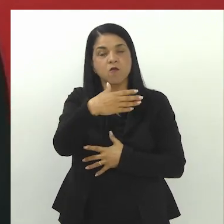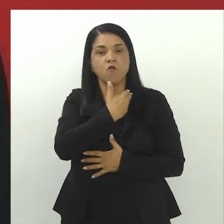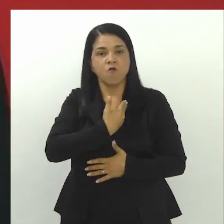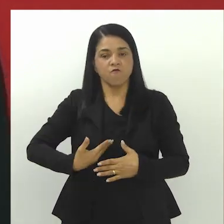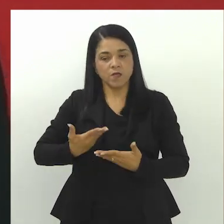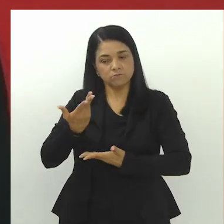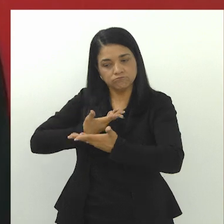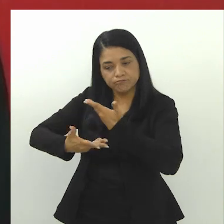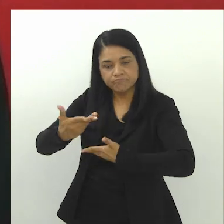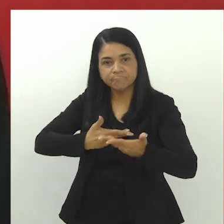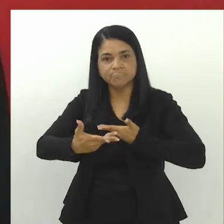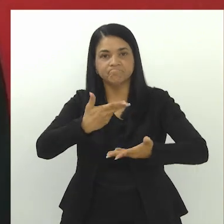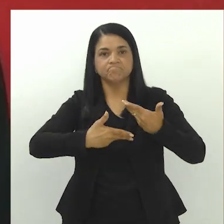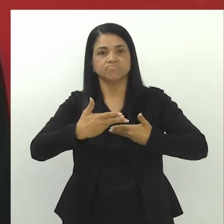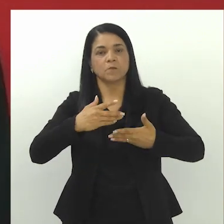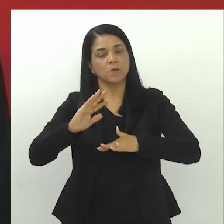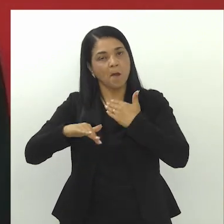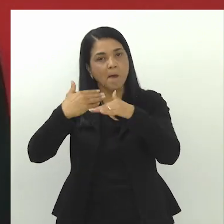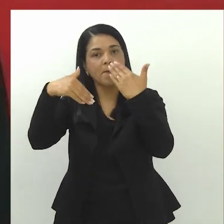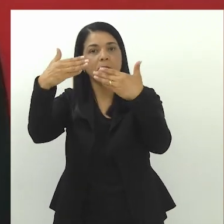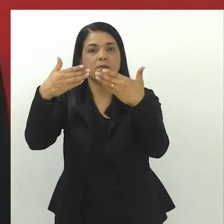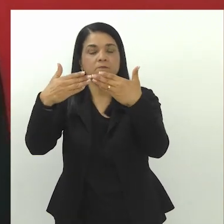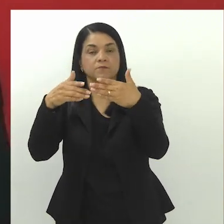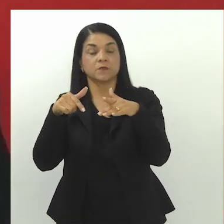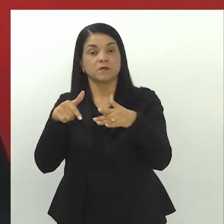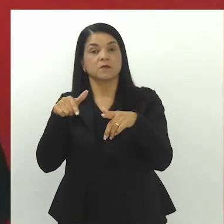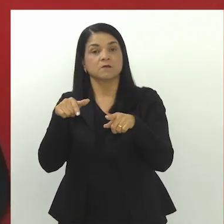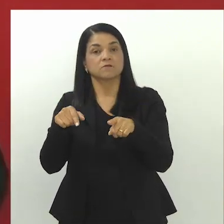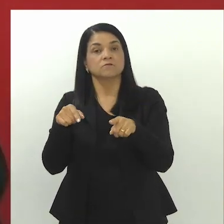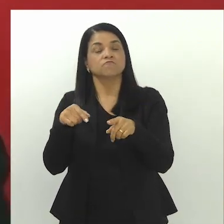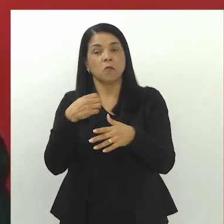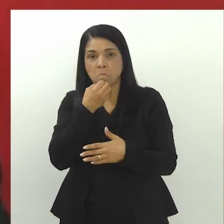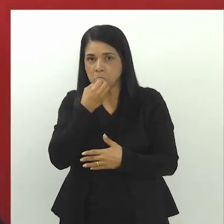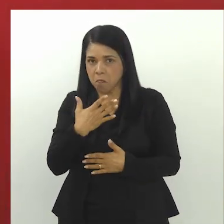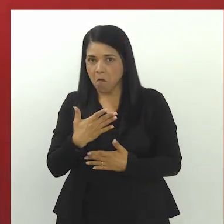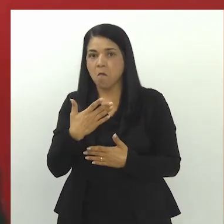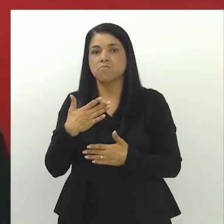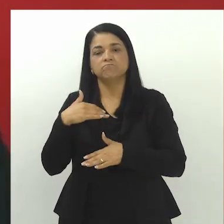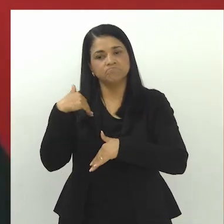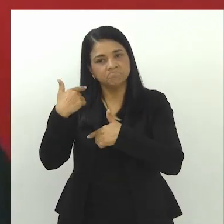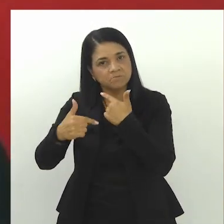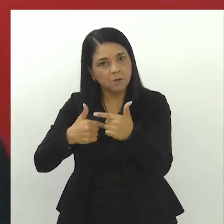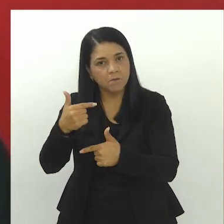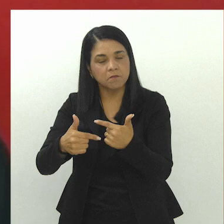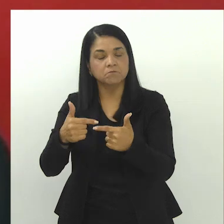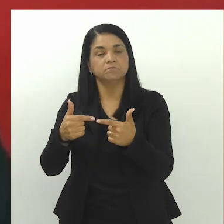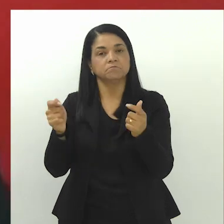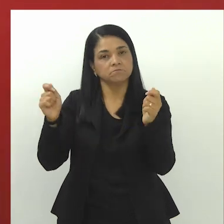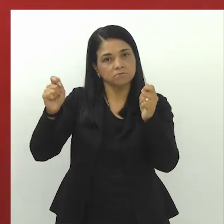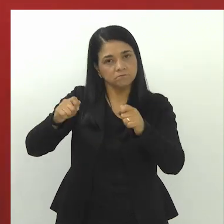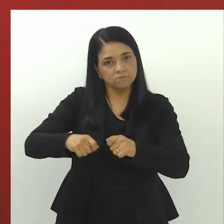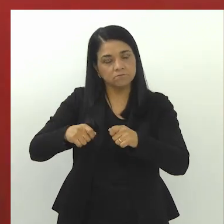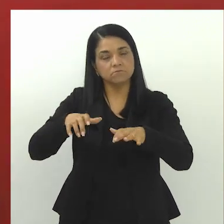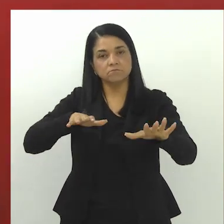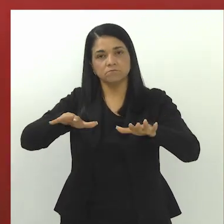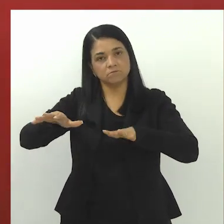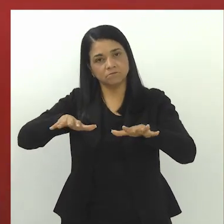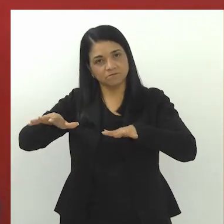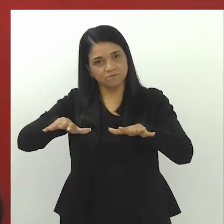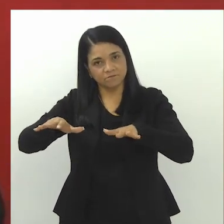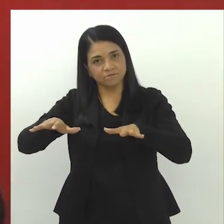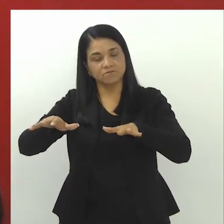construíssem pontos de unidade com os governos para podermos avançar. Eu acho que essa mescla ela foi bem sucedida, porque